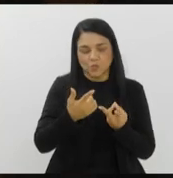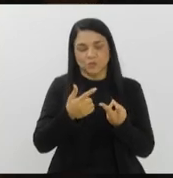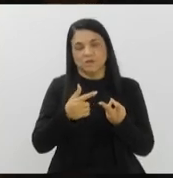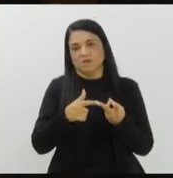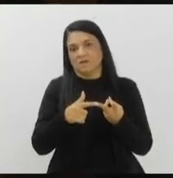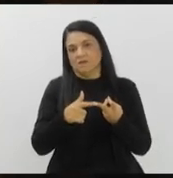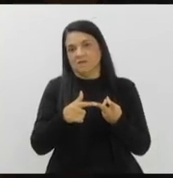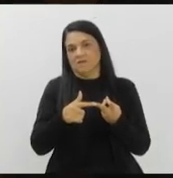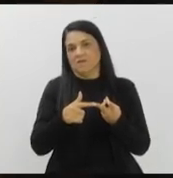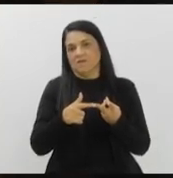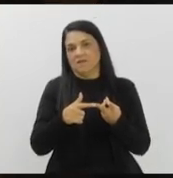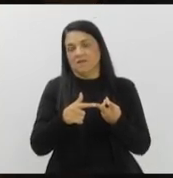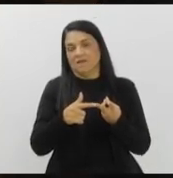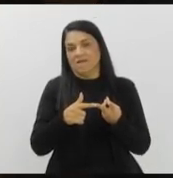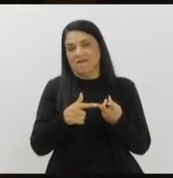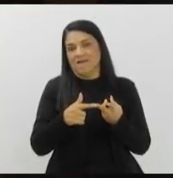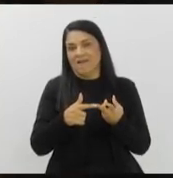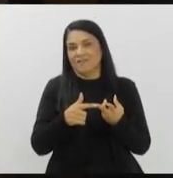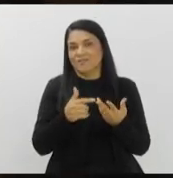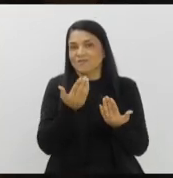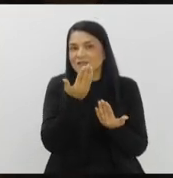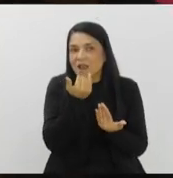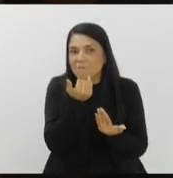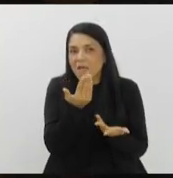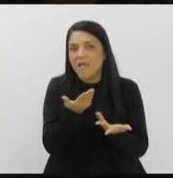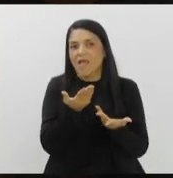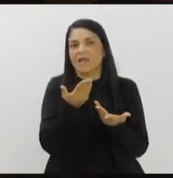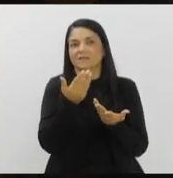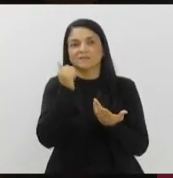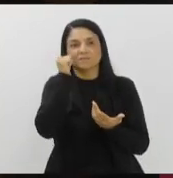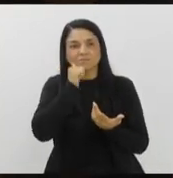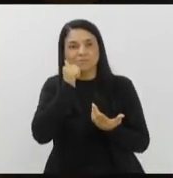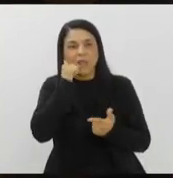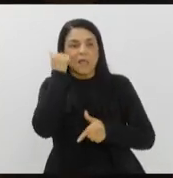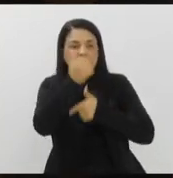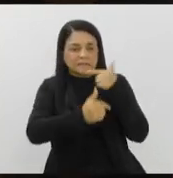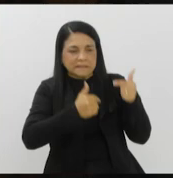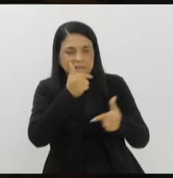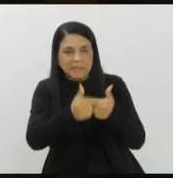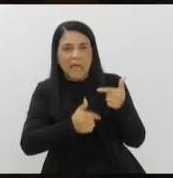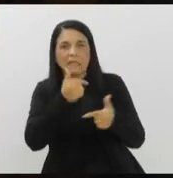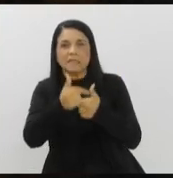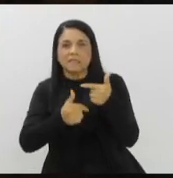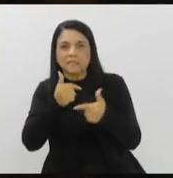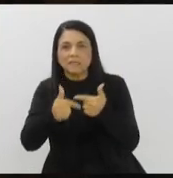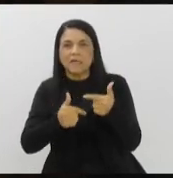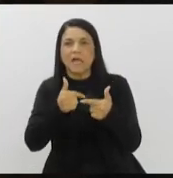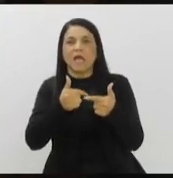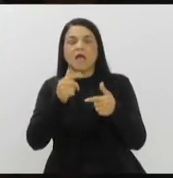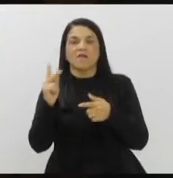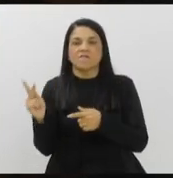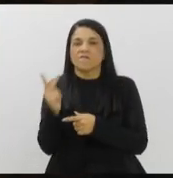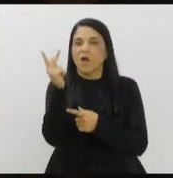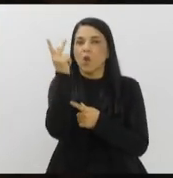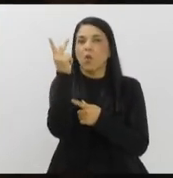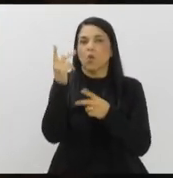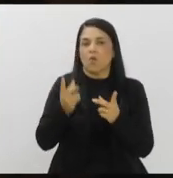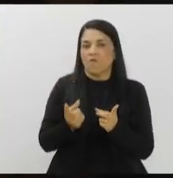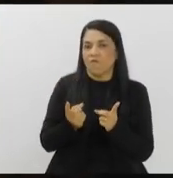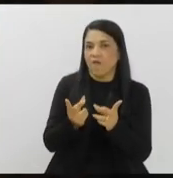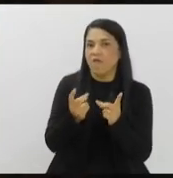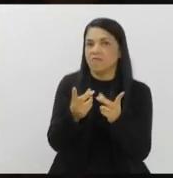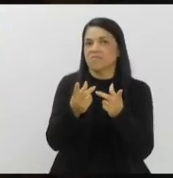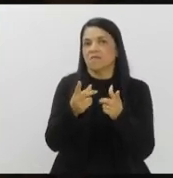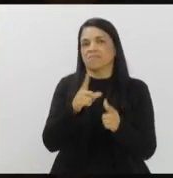está no processamento dos alimentos para transformar em compota, para dar mais durabilidade, para dar mais valor de venda, você